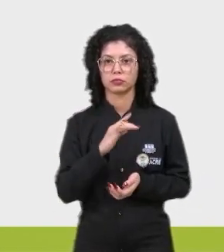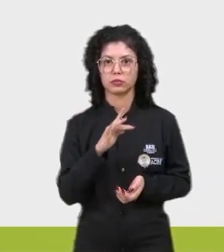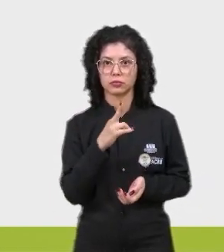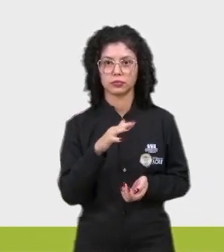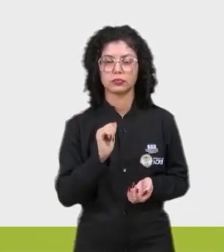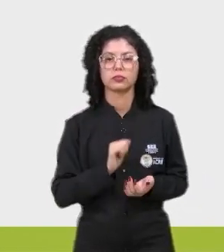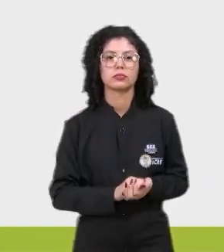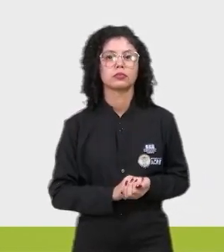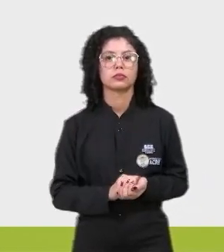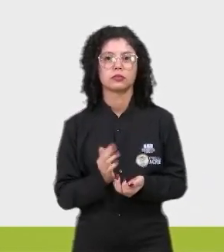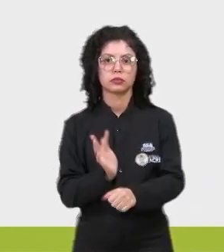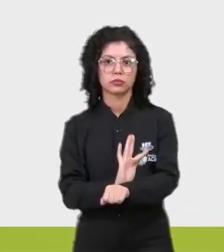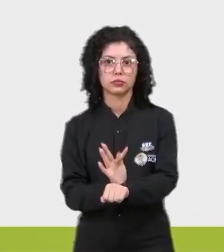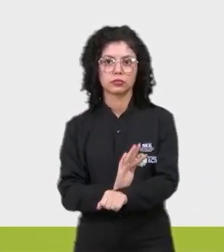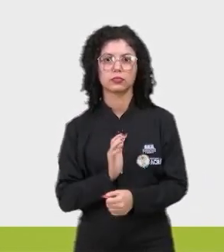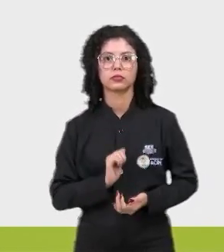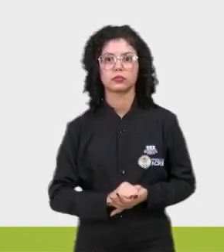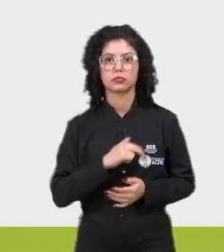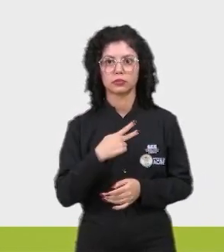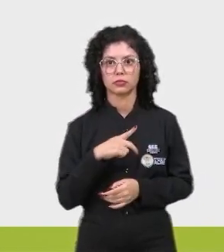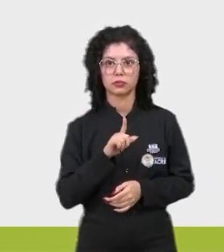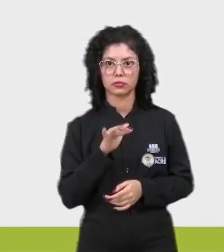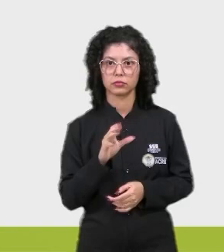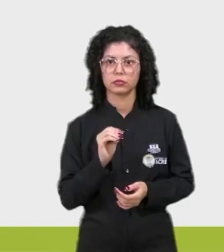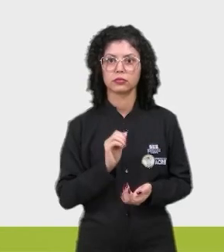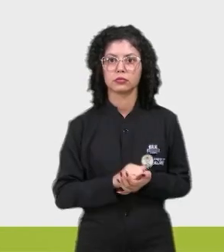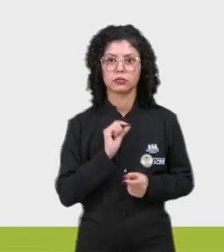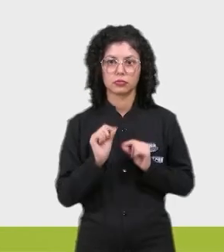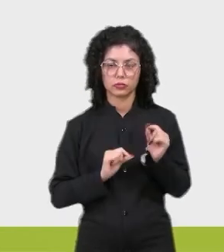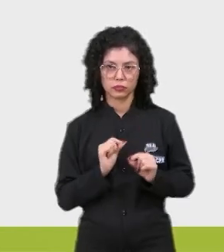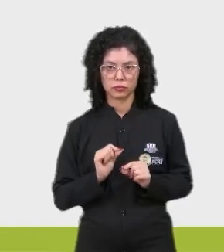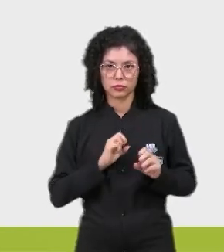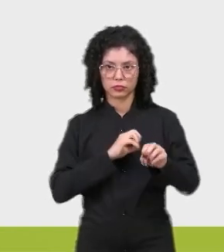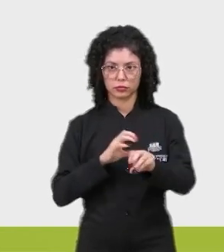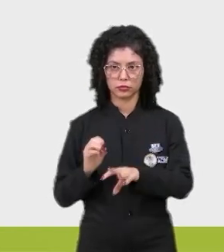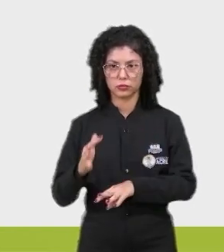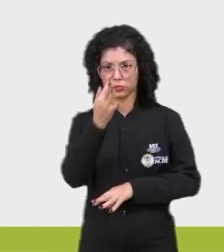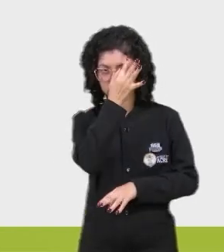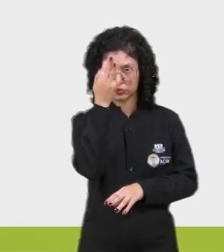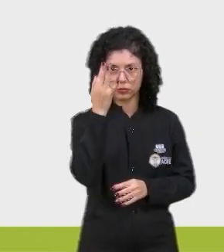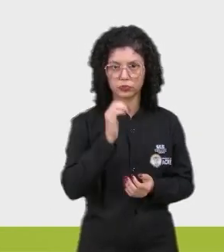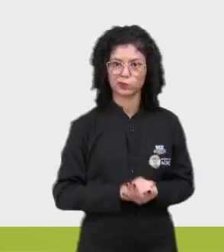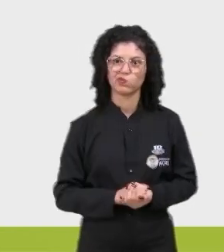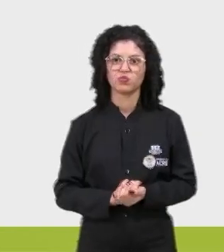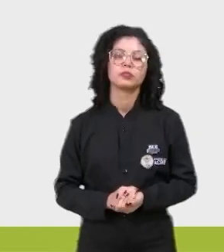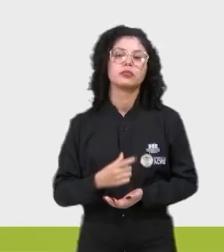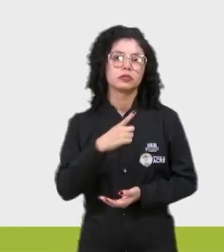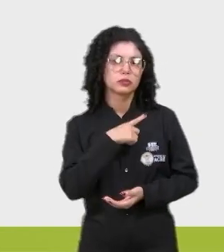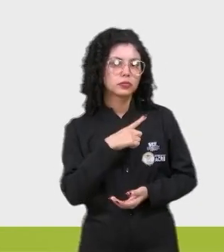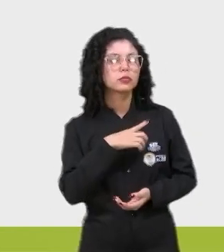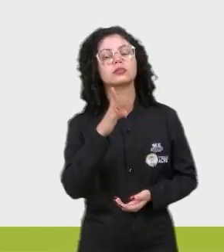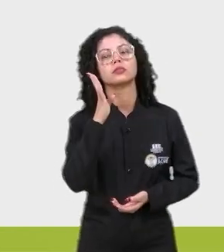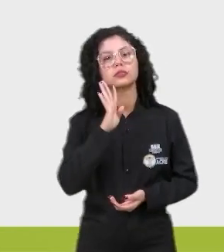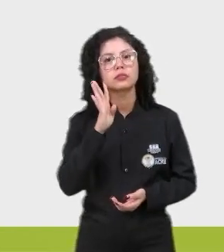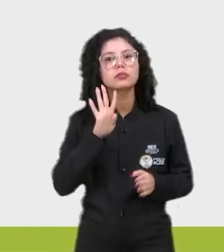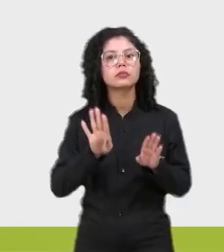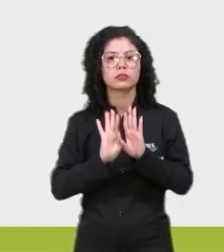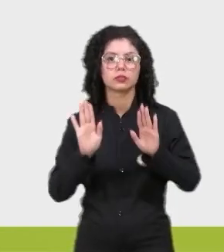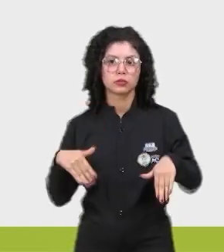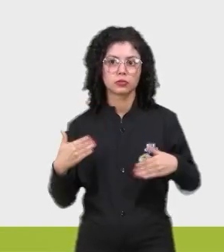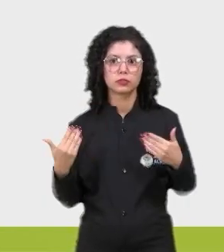filme. Para Paulo Freire, né, o educador e filósofo. É interessante você colocar também qual